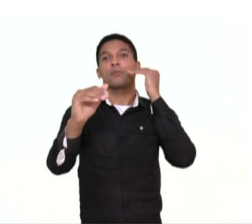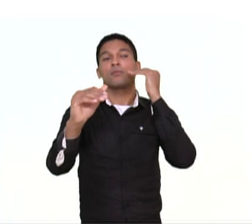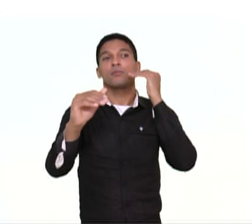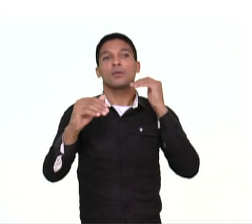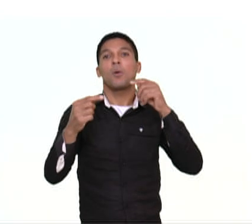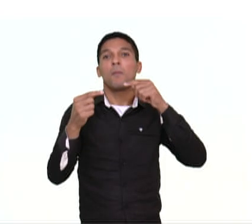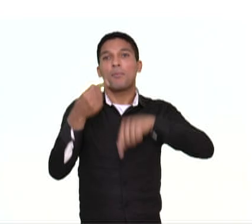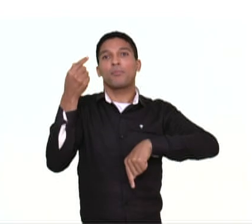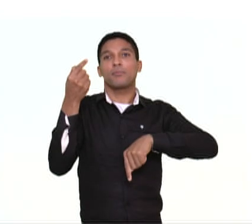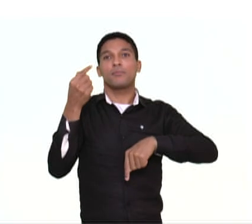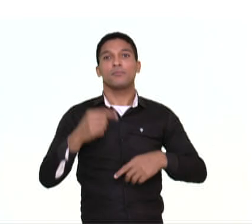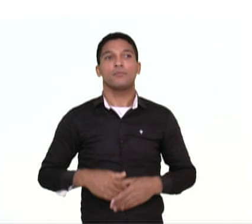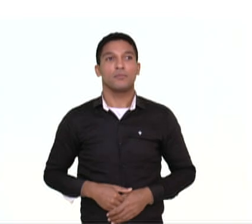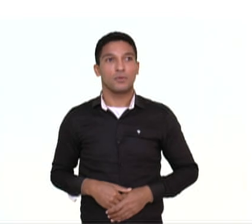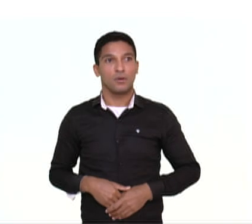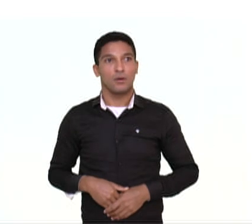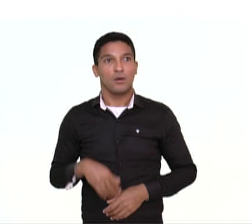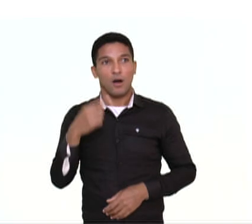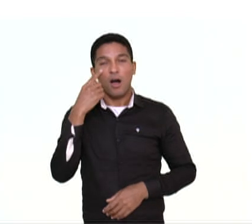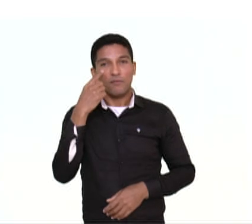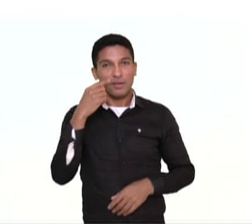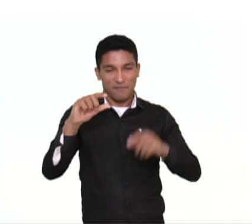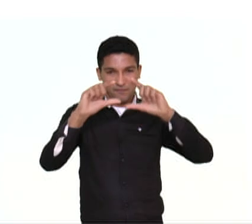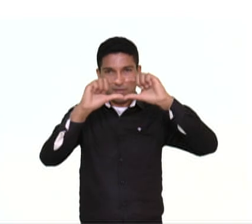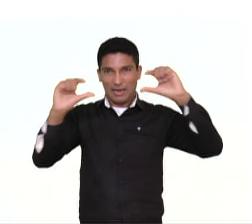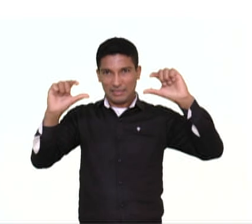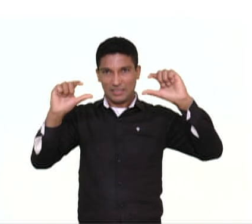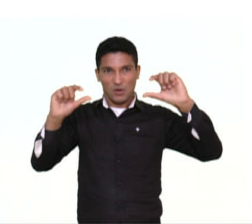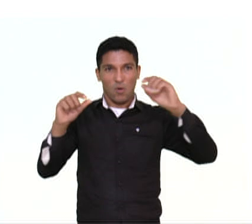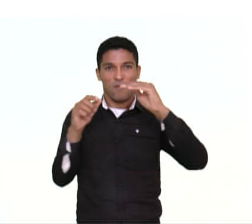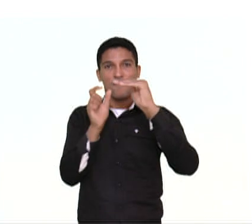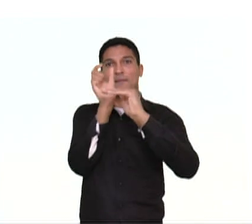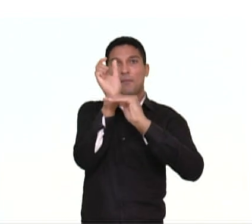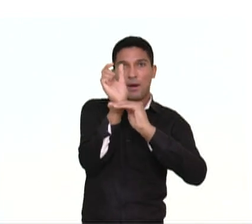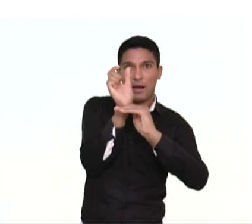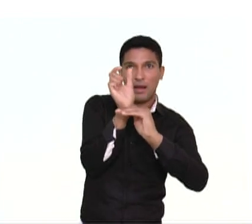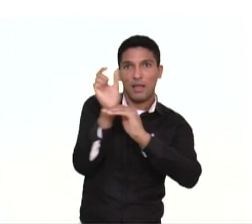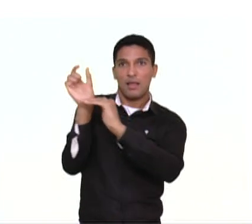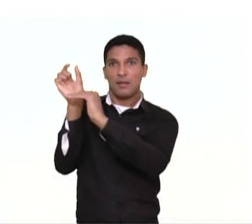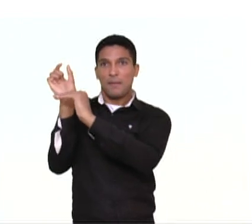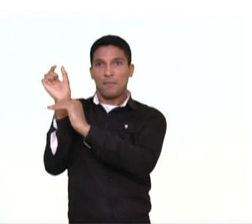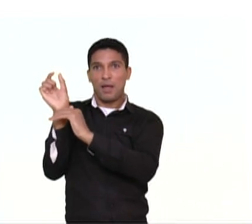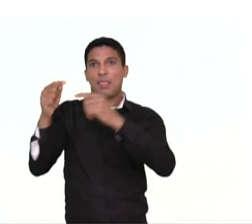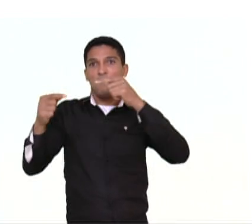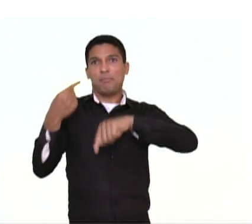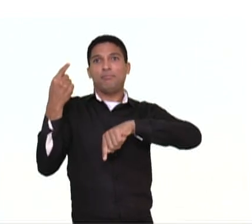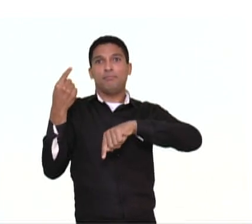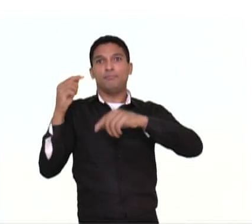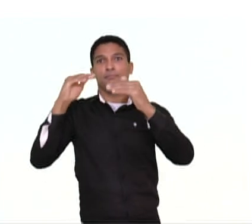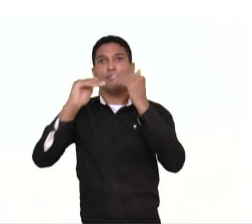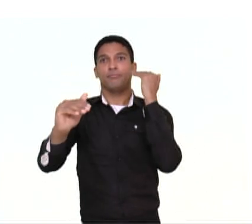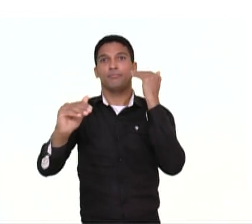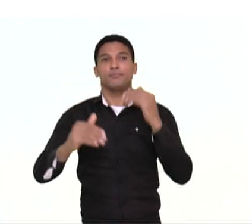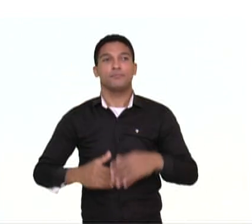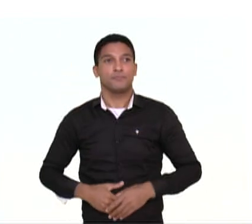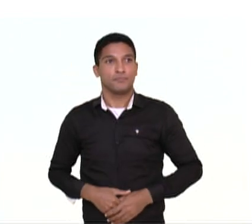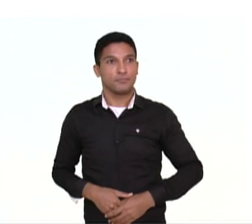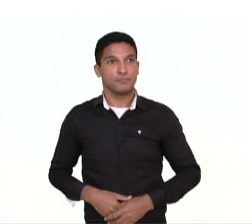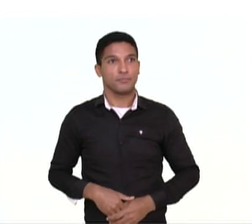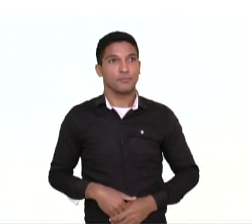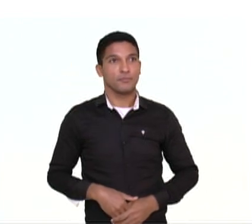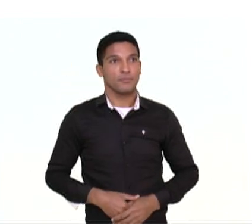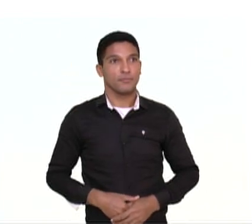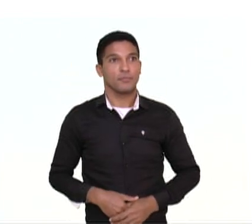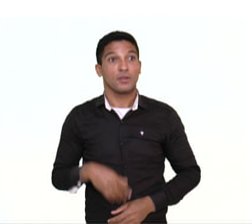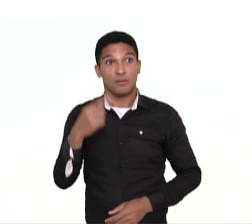seguinte, a sala e os quartos estavam desarrumados. A letra B, perdi a primeira e a